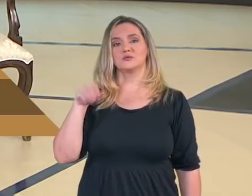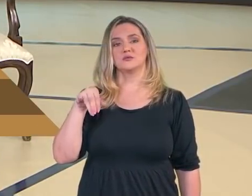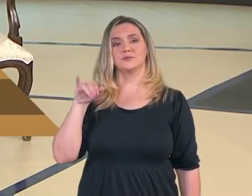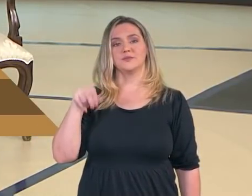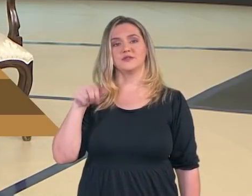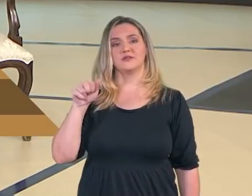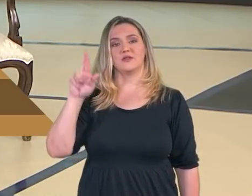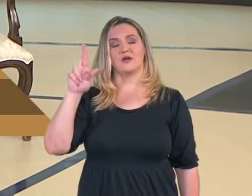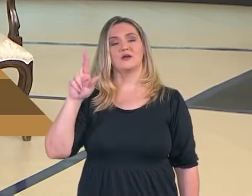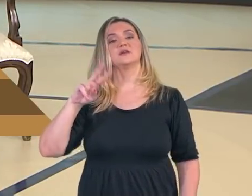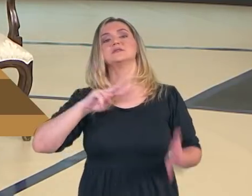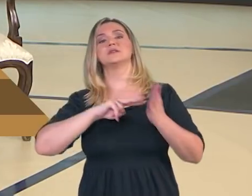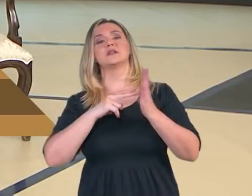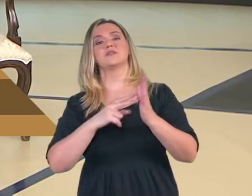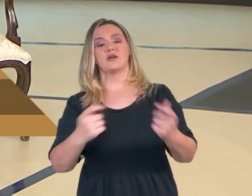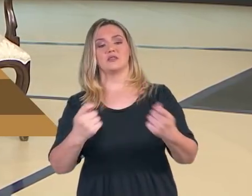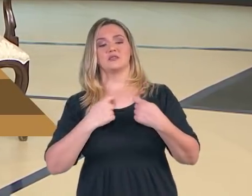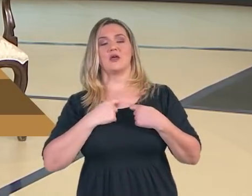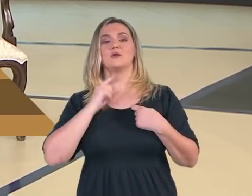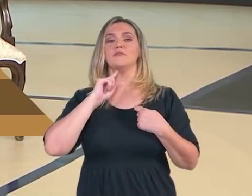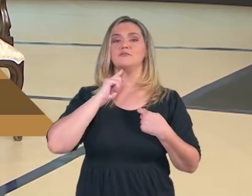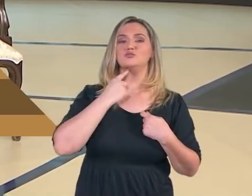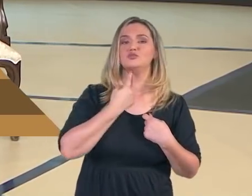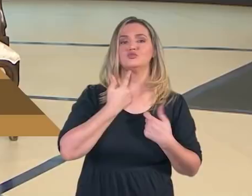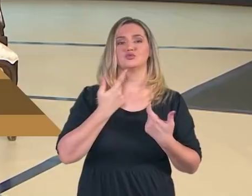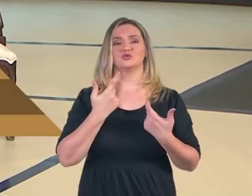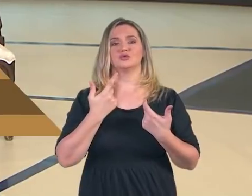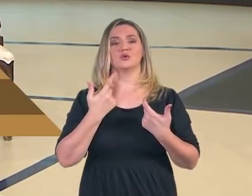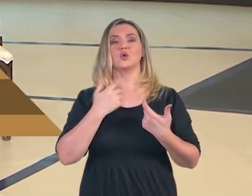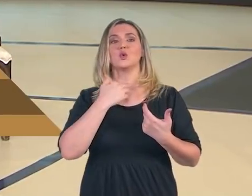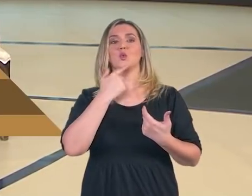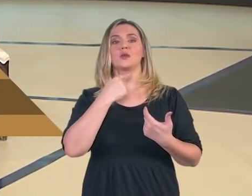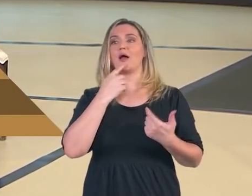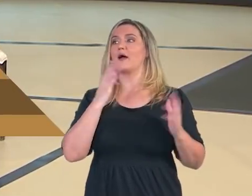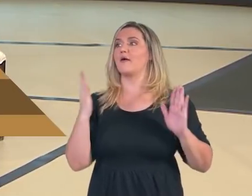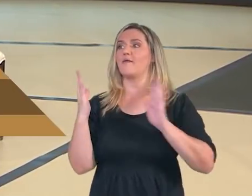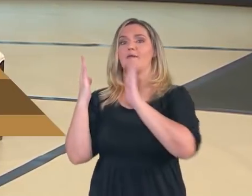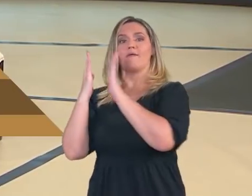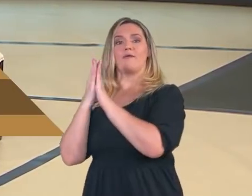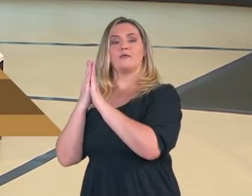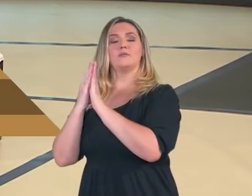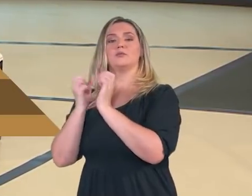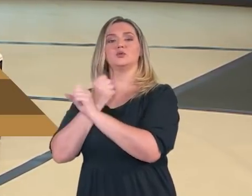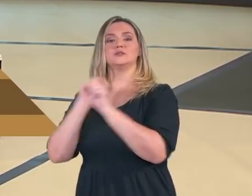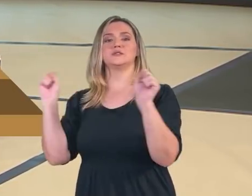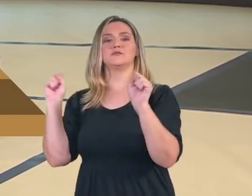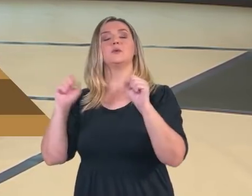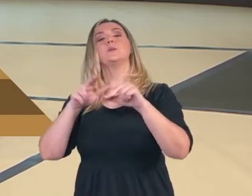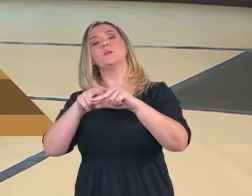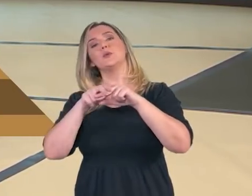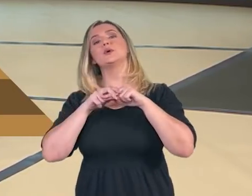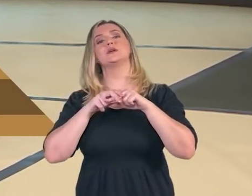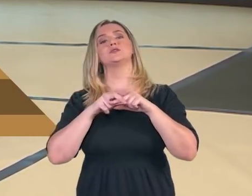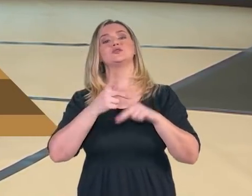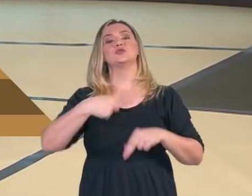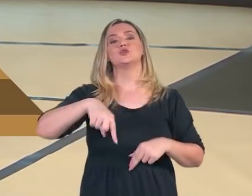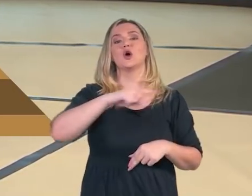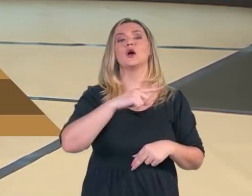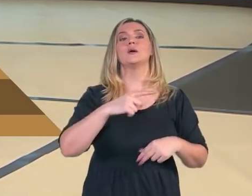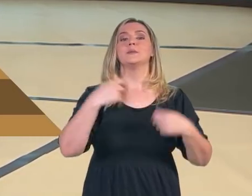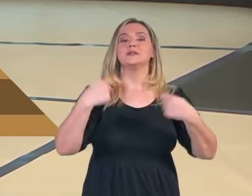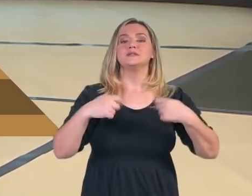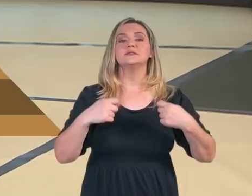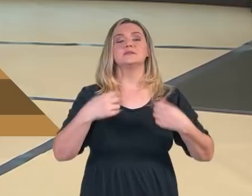de tornar algo impuro, indigno de estar na presença de Deus. A questão da santidade, portanto, contra a impureza, começa a